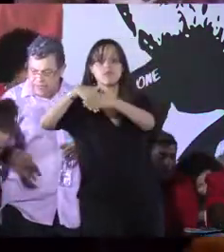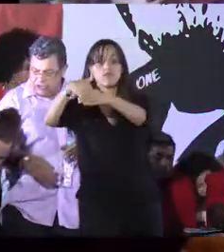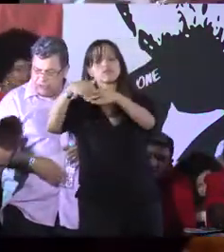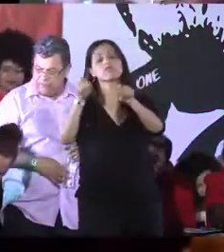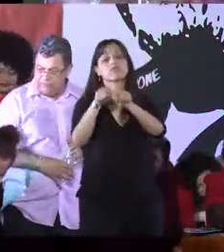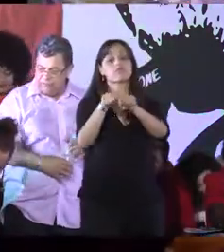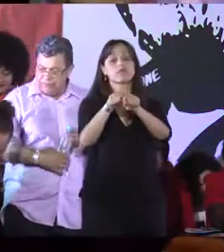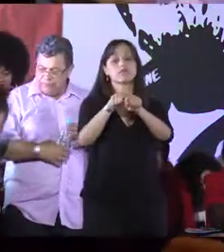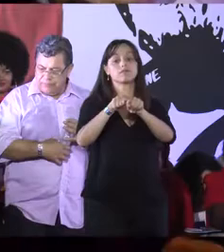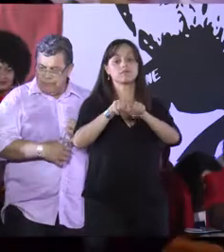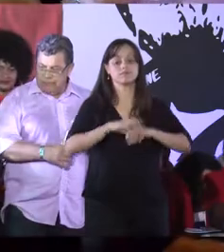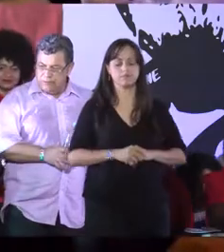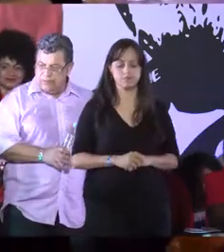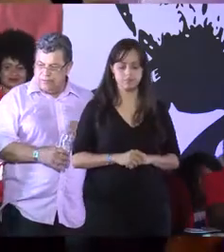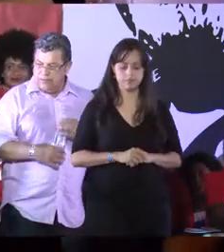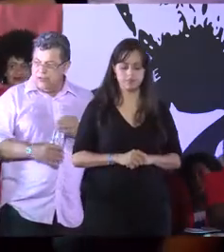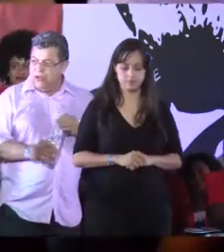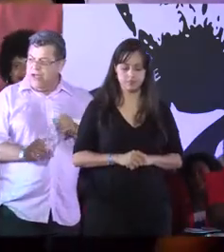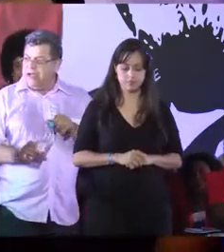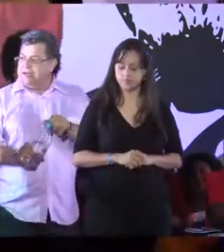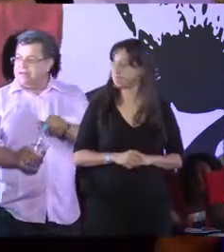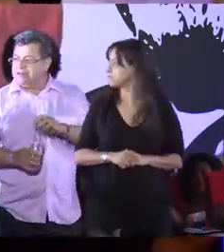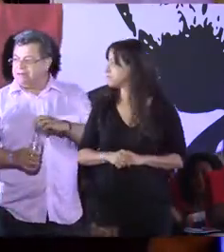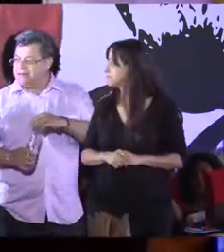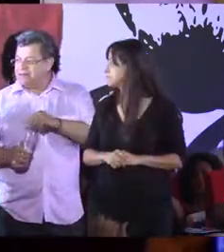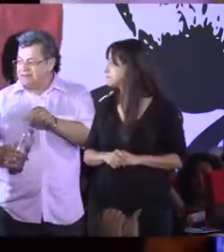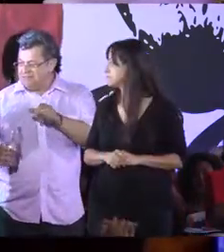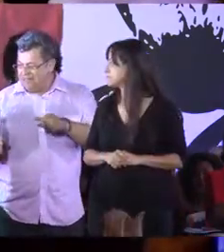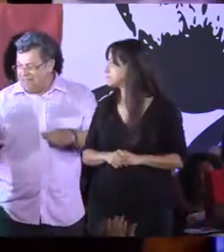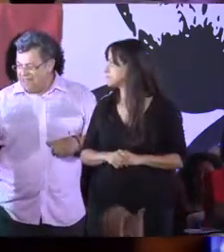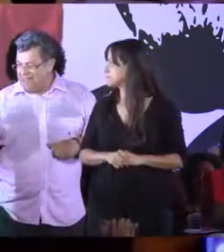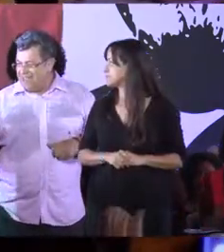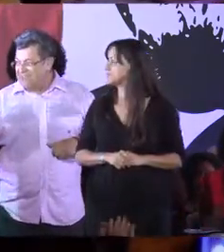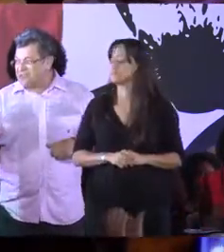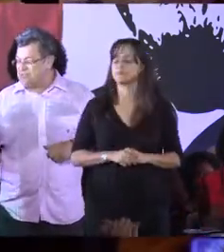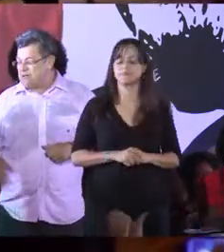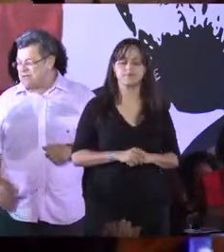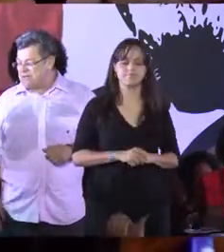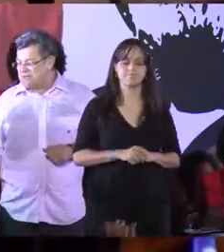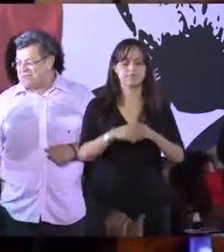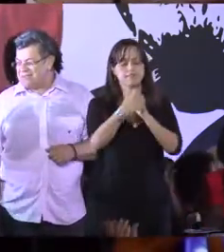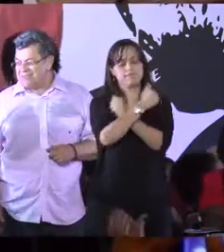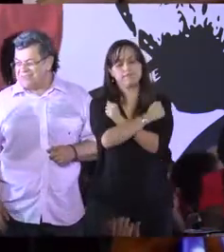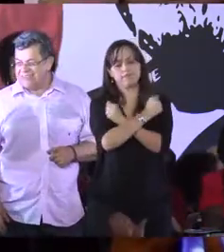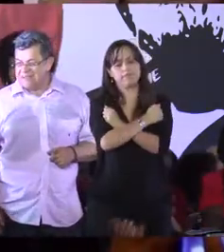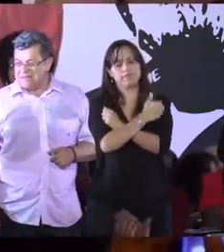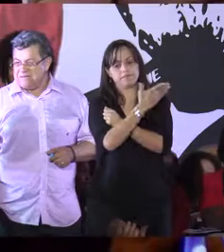representando nossas forças. Um grande abraço.